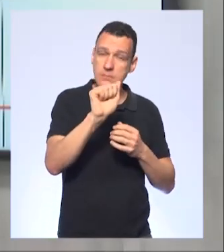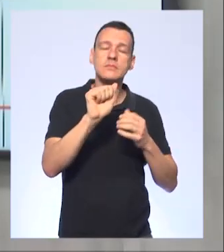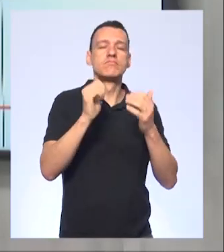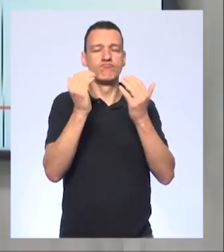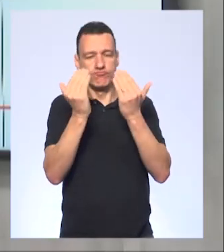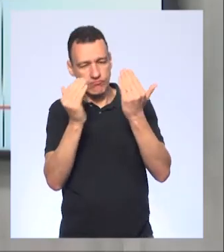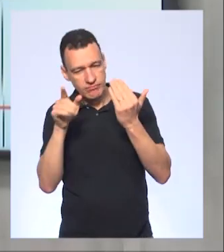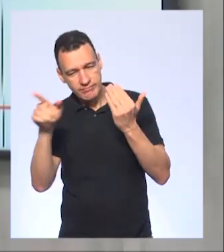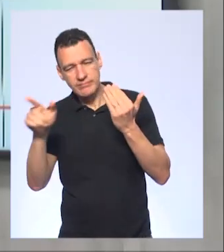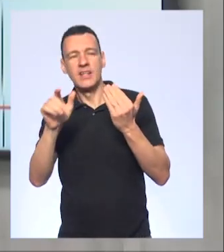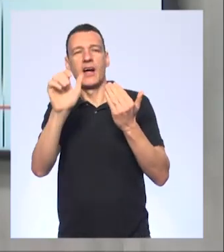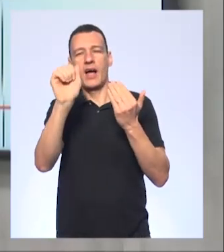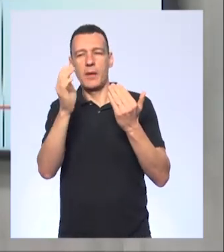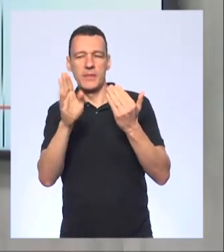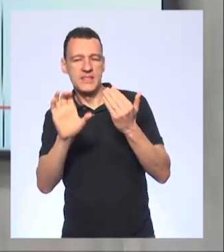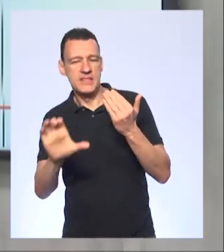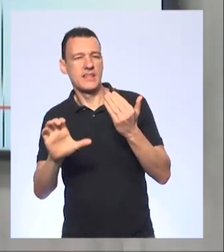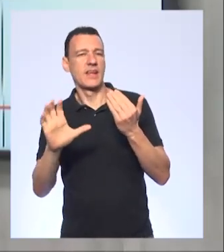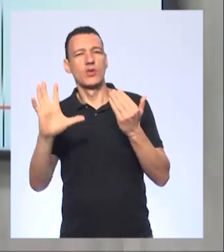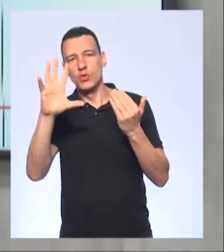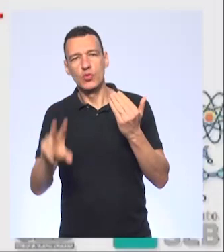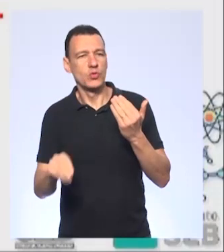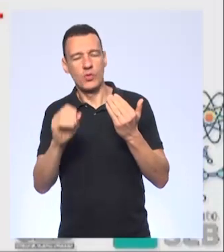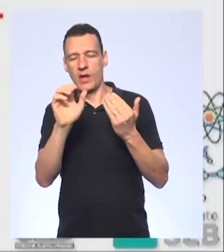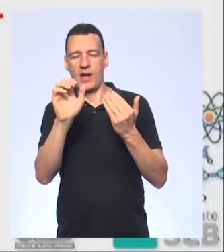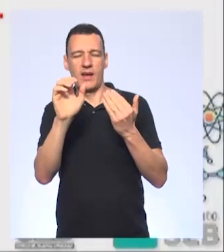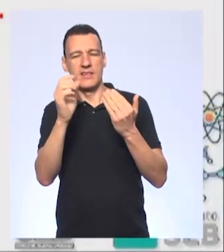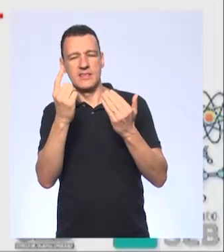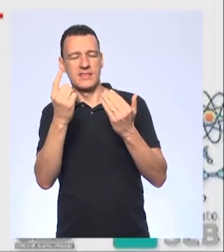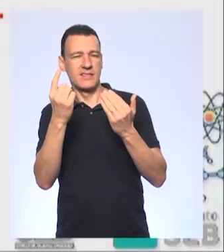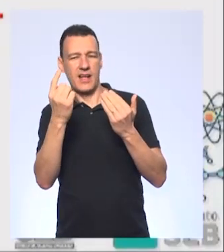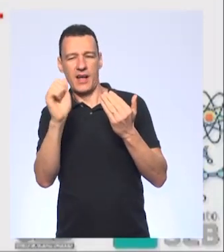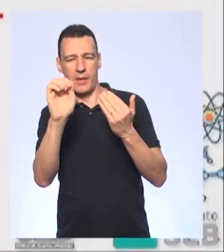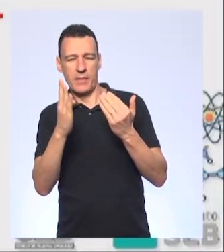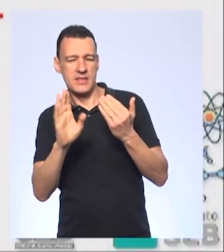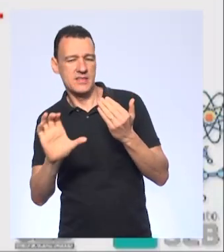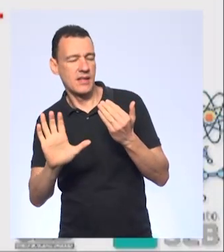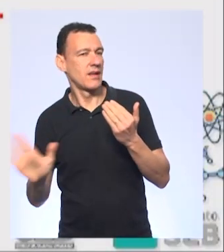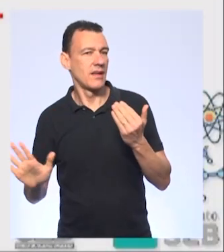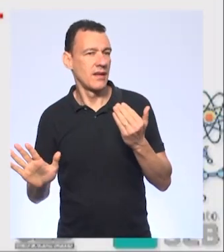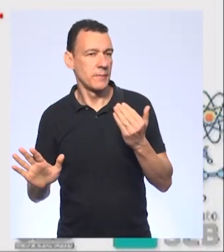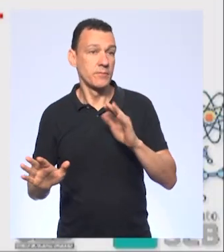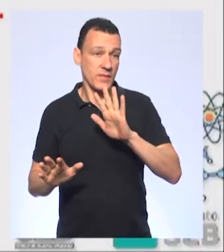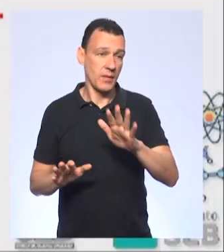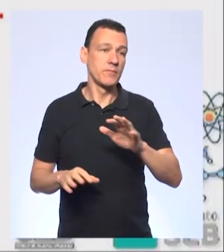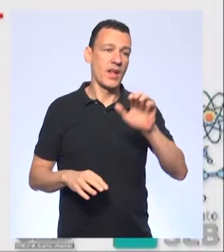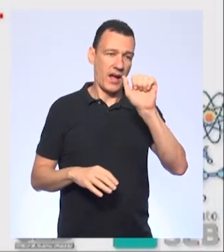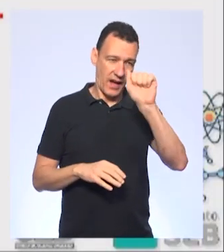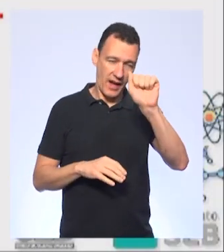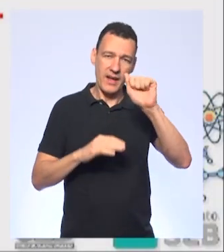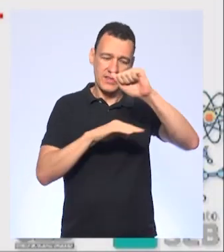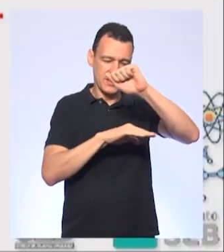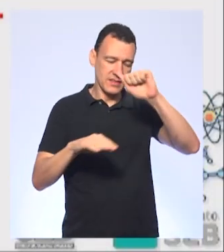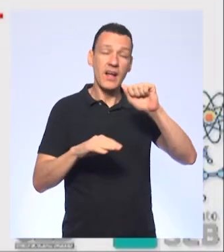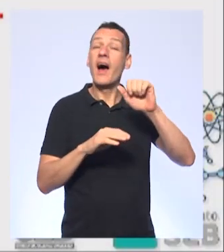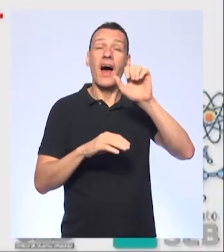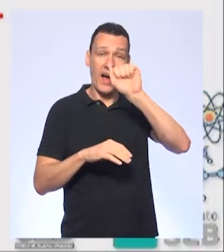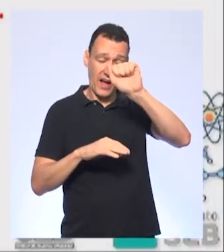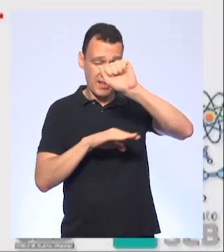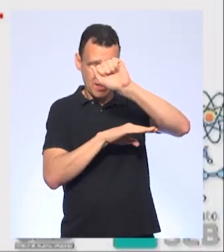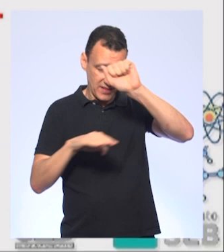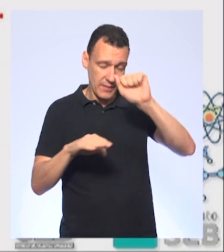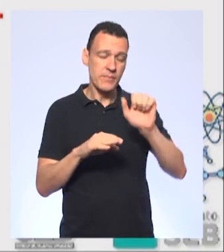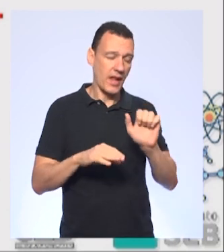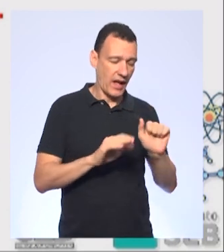segmento todo. A mais B mais C. Vamos para a tela de novo. Eu fiz assim, ó. A está para A mais B mais C, que é o segmento